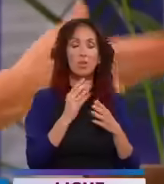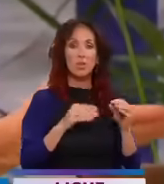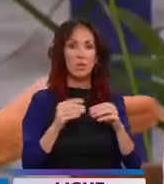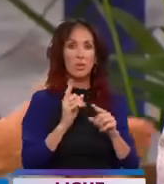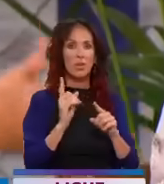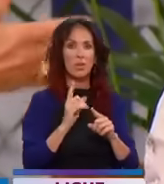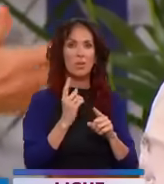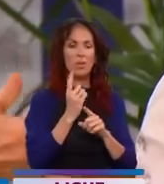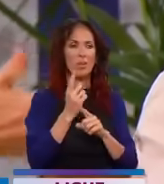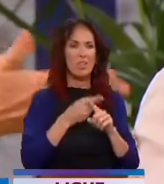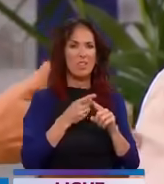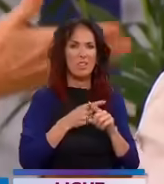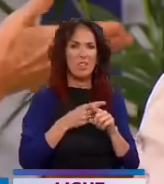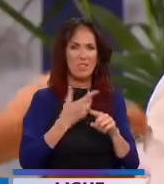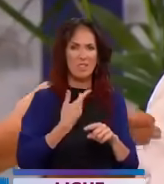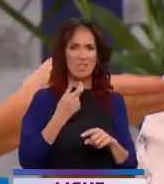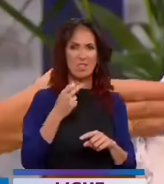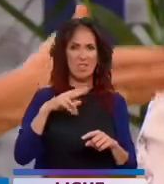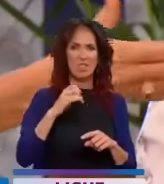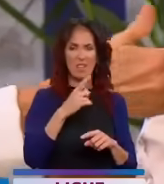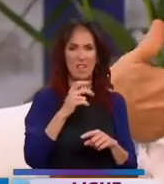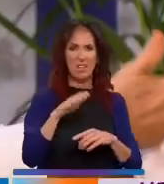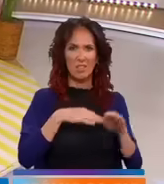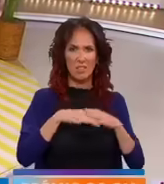a Daniela em estar a fazer este jogo,